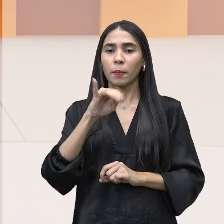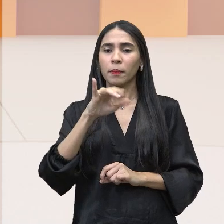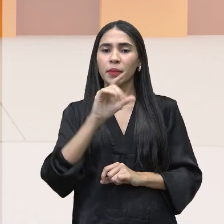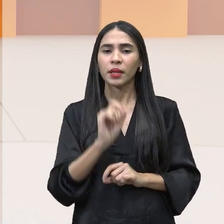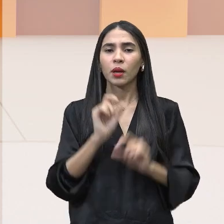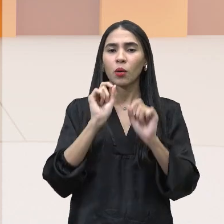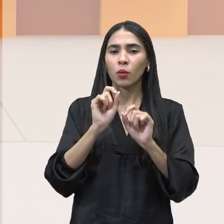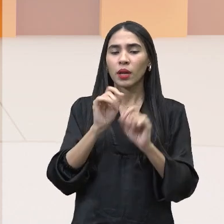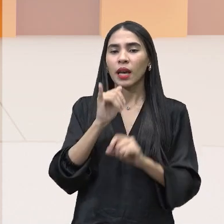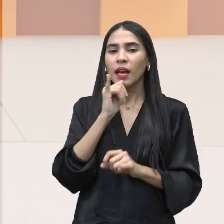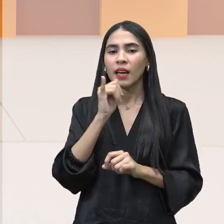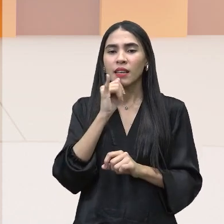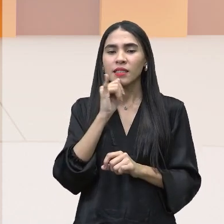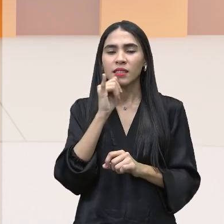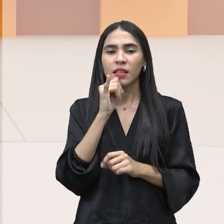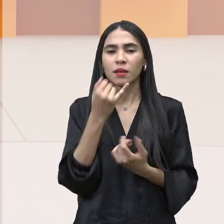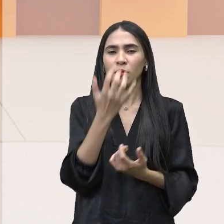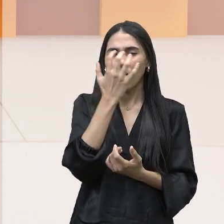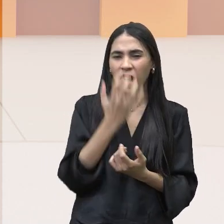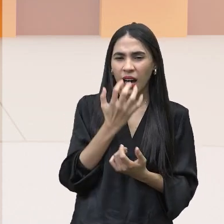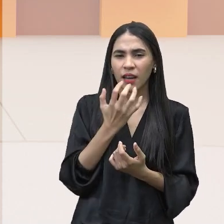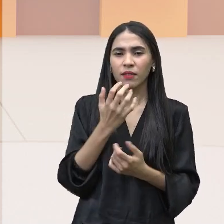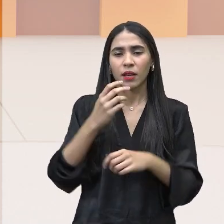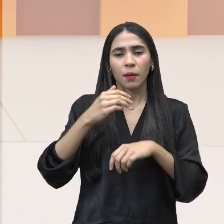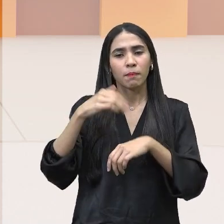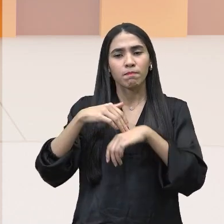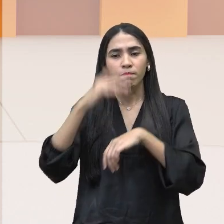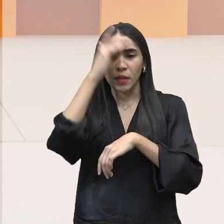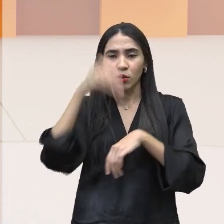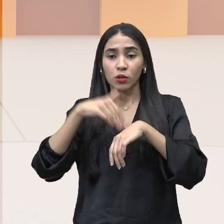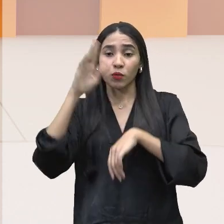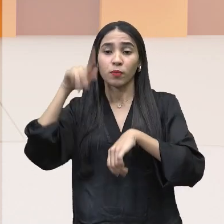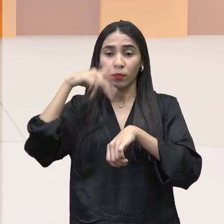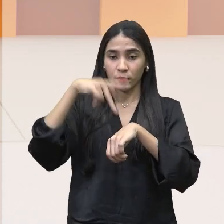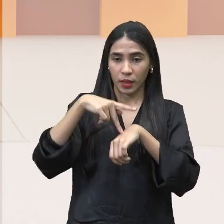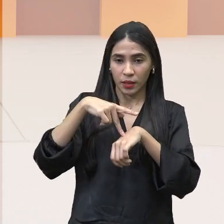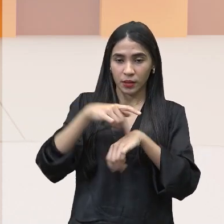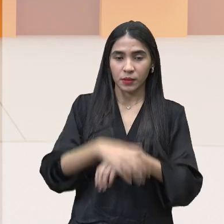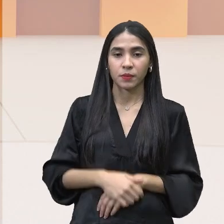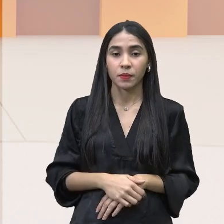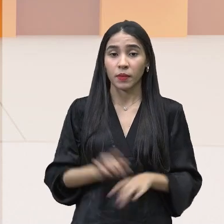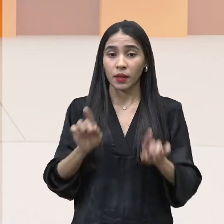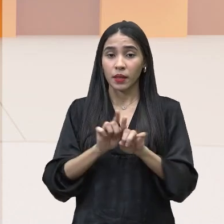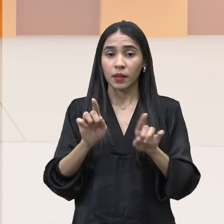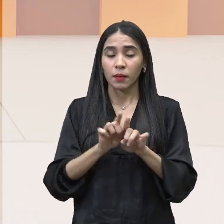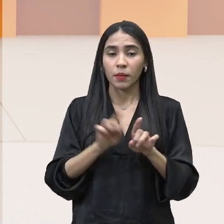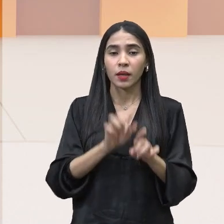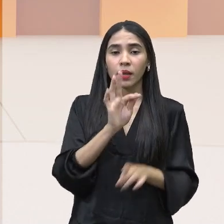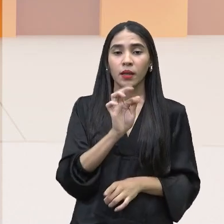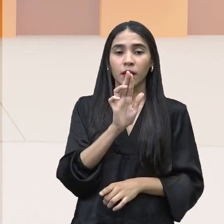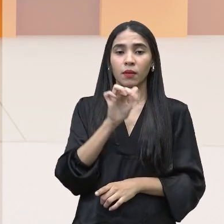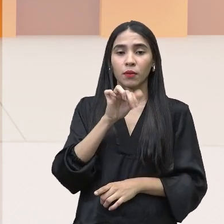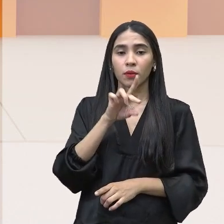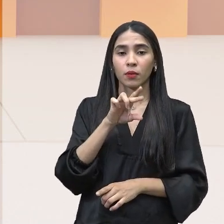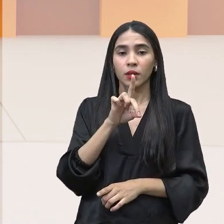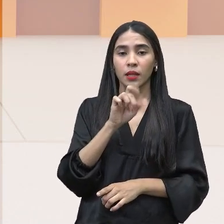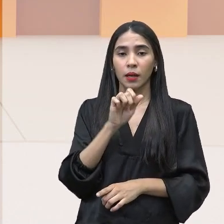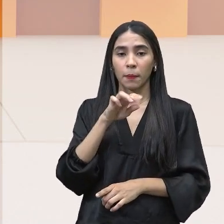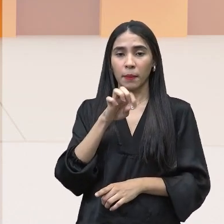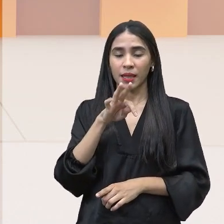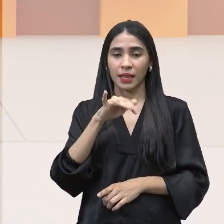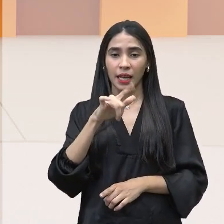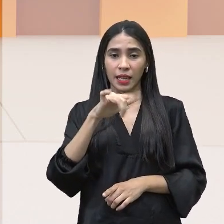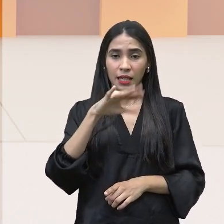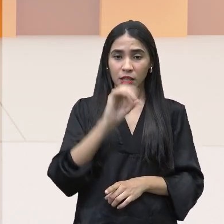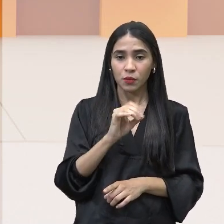do estrangeiro, a raiva ao estrangeiro, né? E os fundamentalismos, né, que é você se